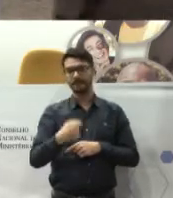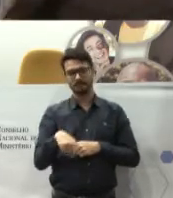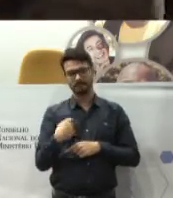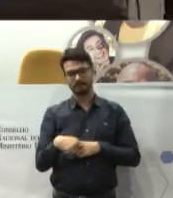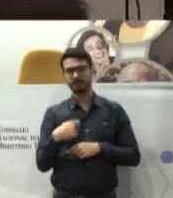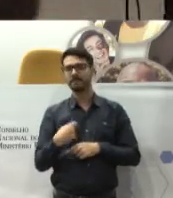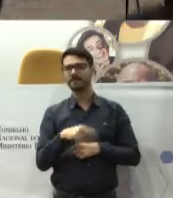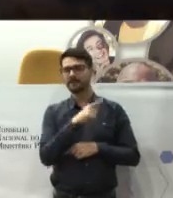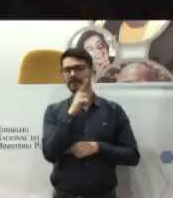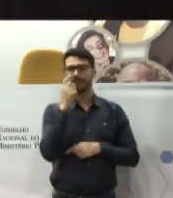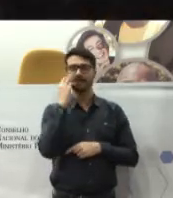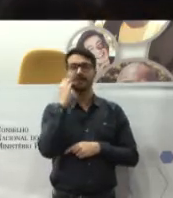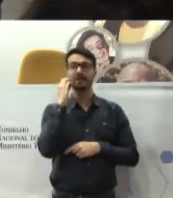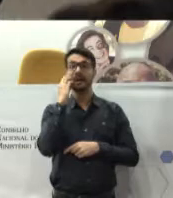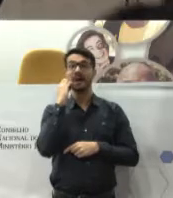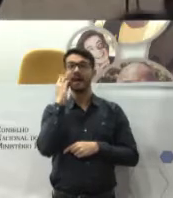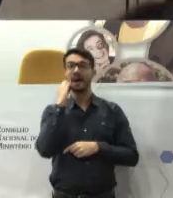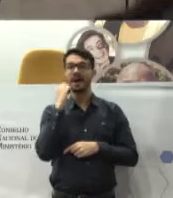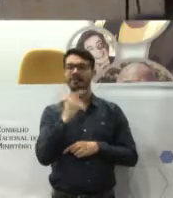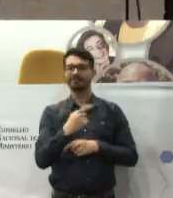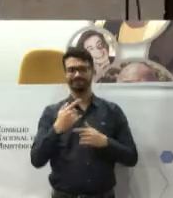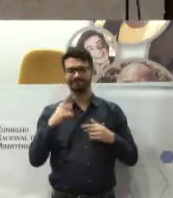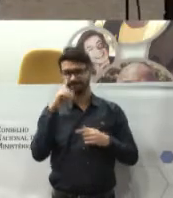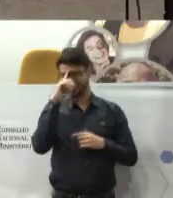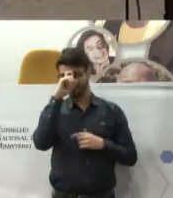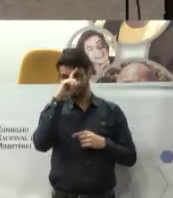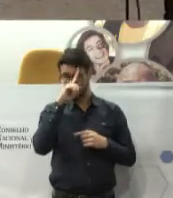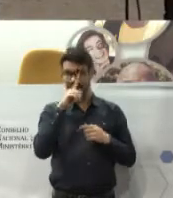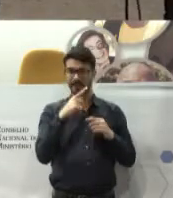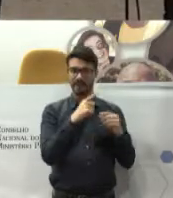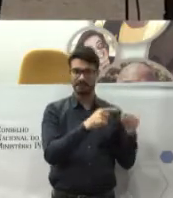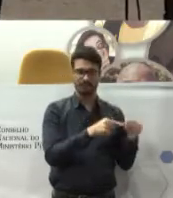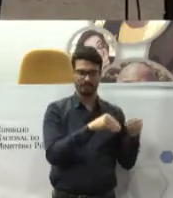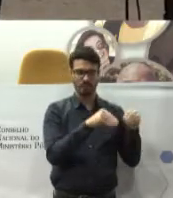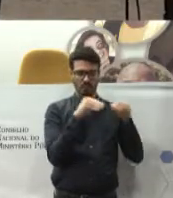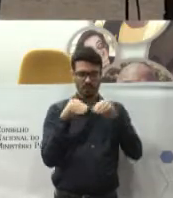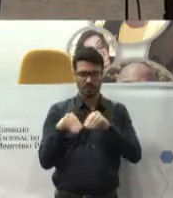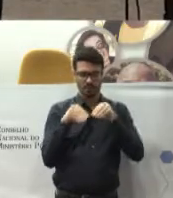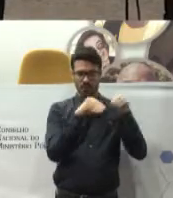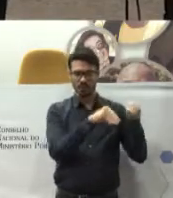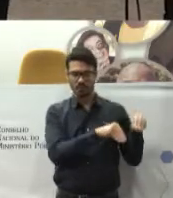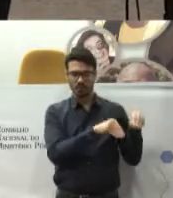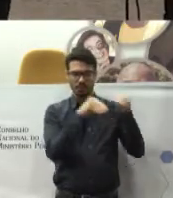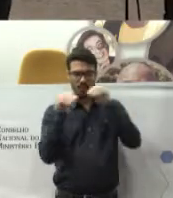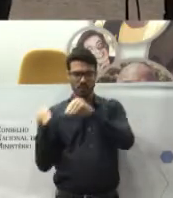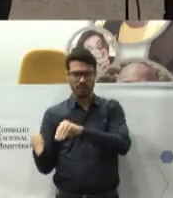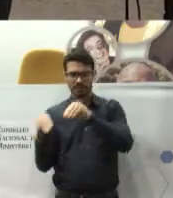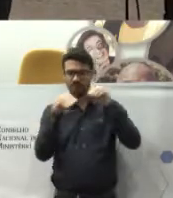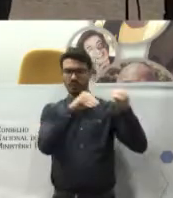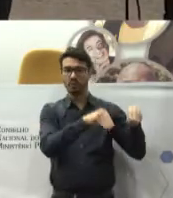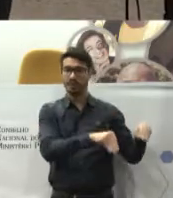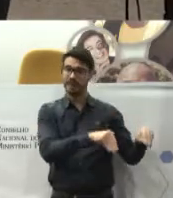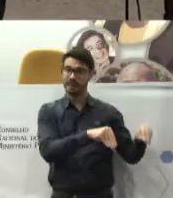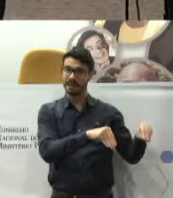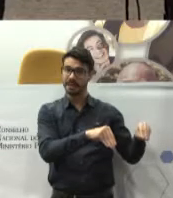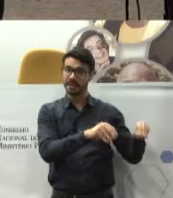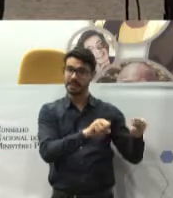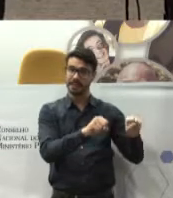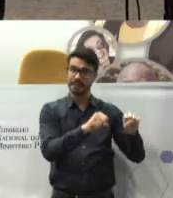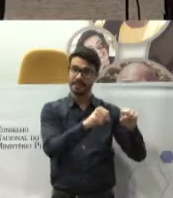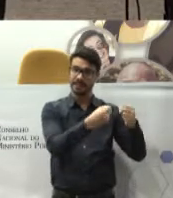que migre, né, penosamente de uma instituição para outra. As instituições se complementam